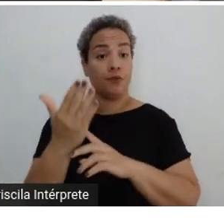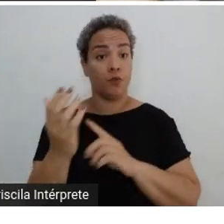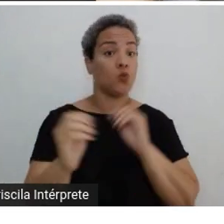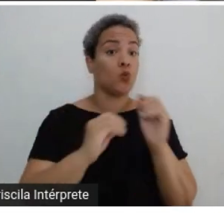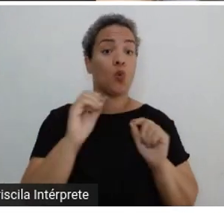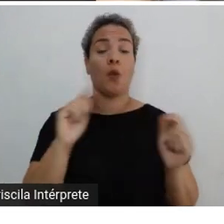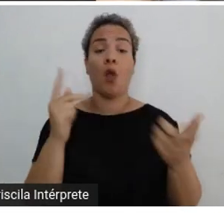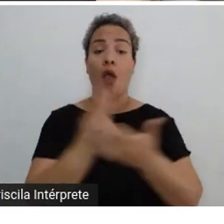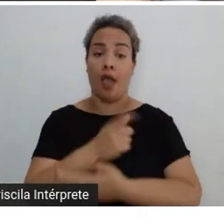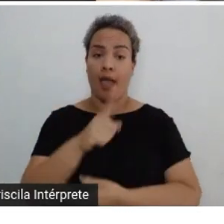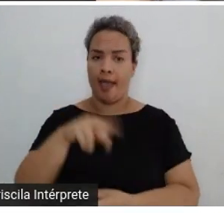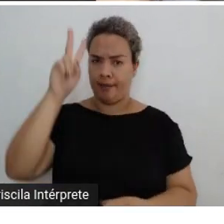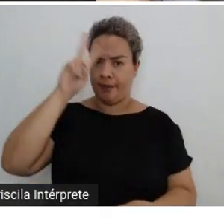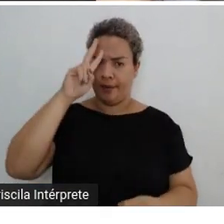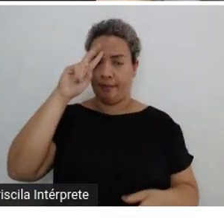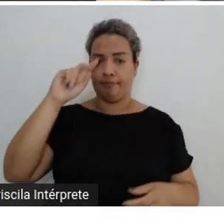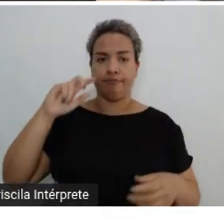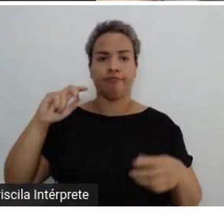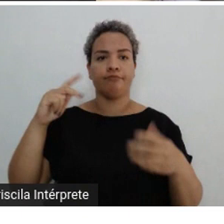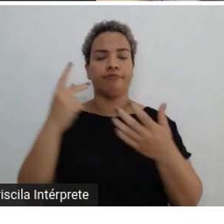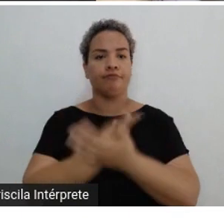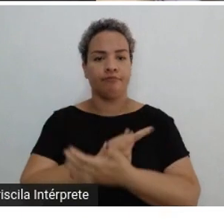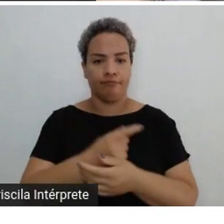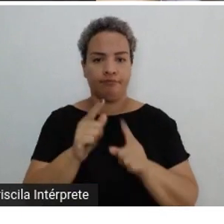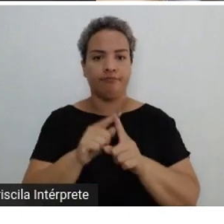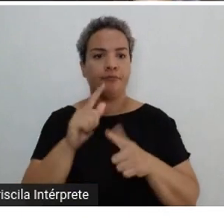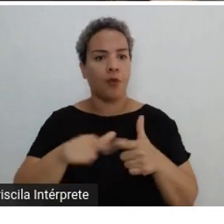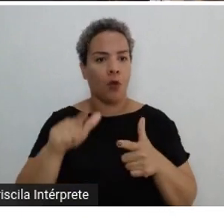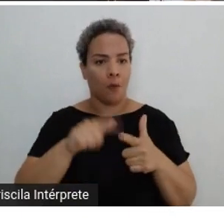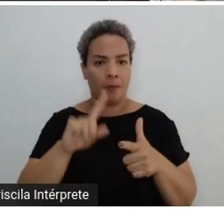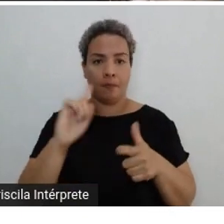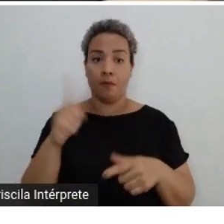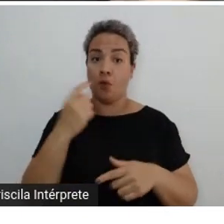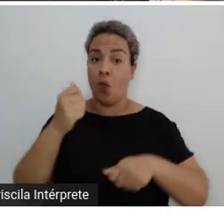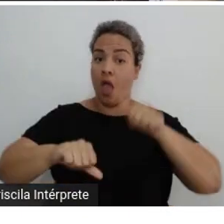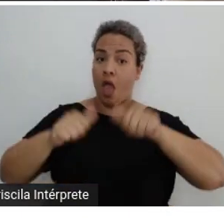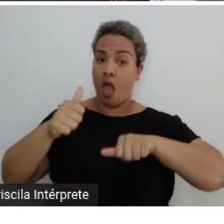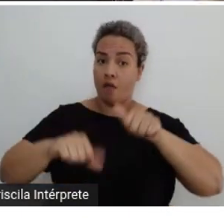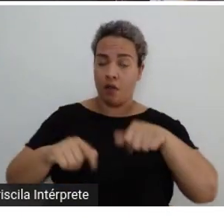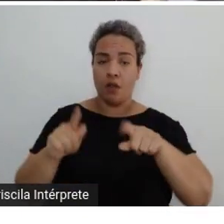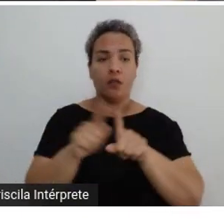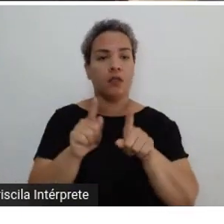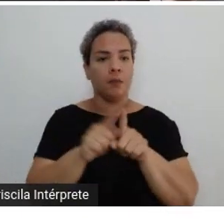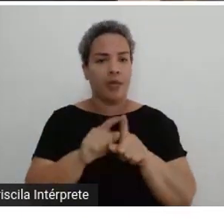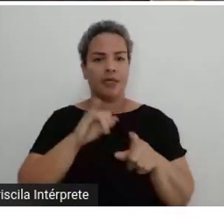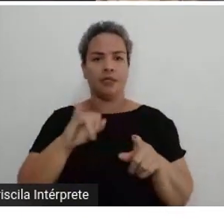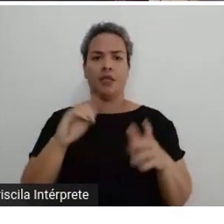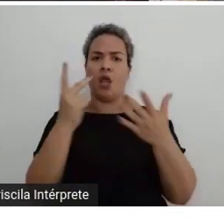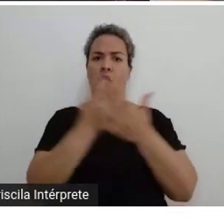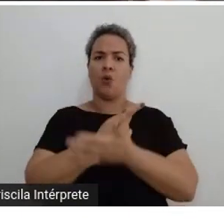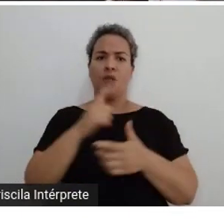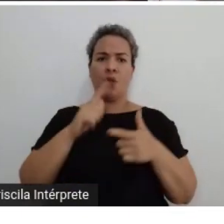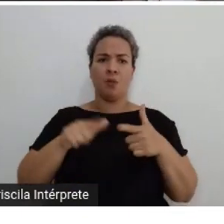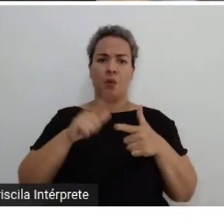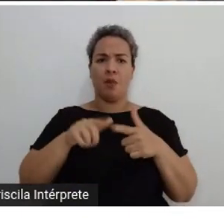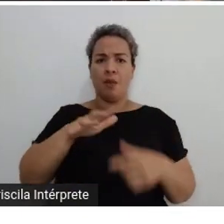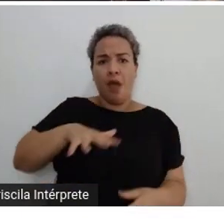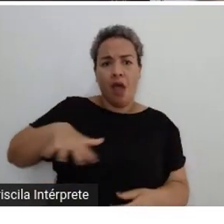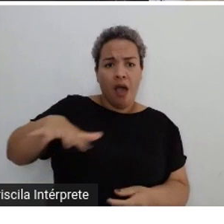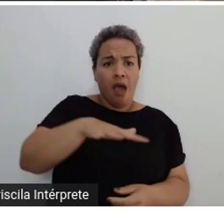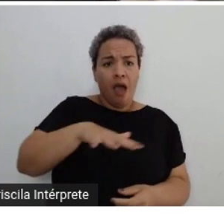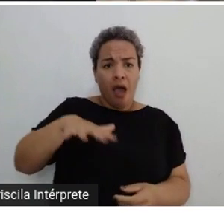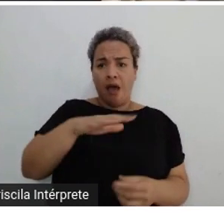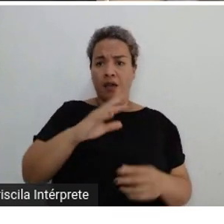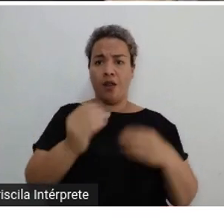né, o acidente em Brumadinho, nós também avaliamos se estava acontecendo algum problema naquela região, né, para